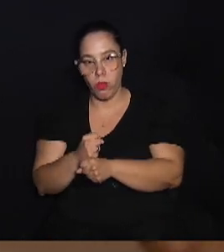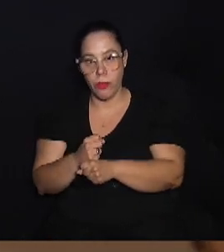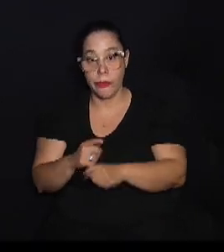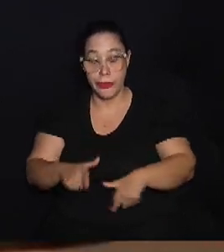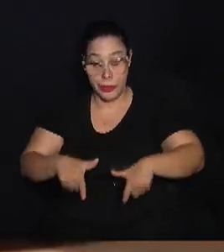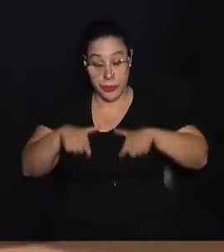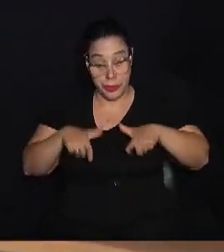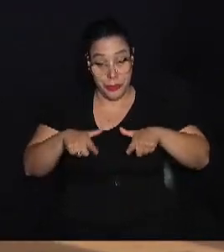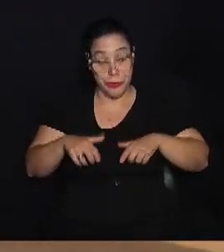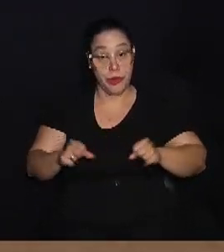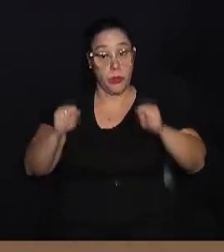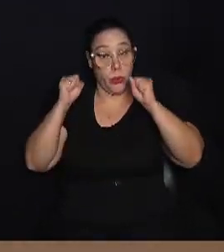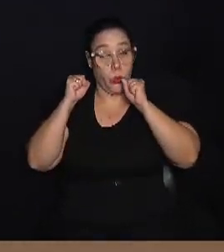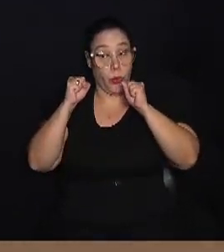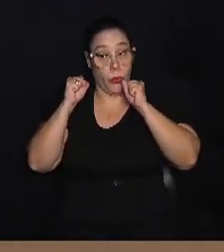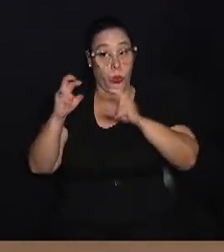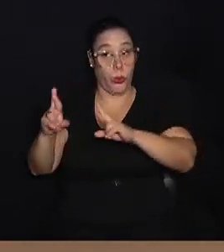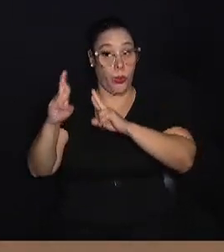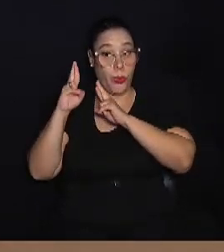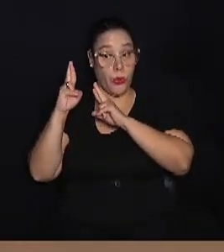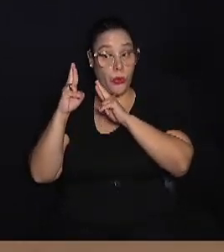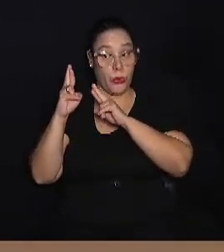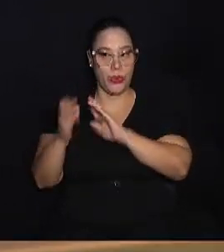pelo menos.